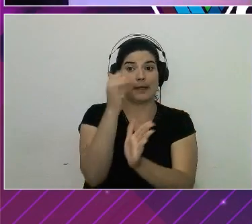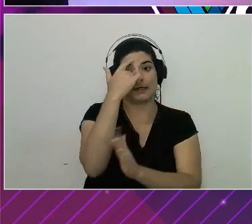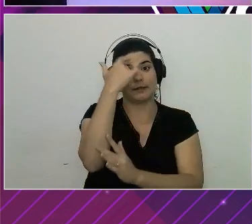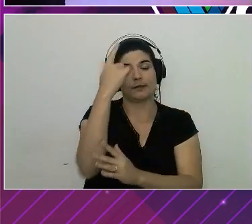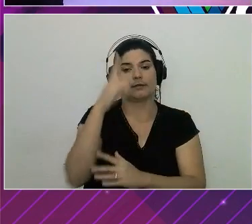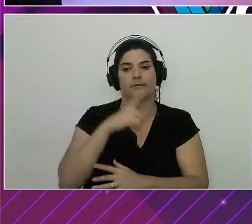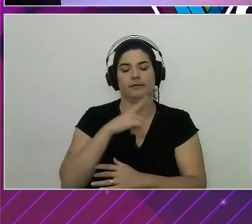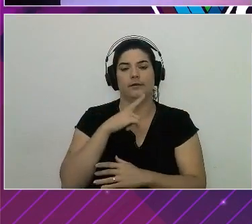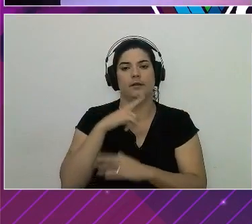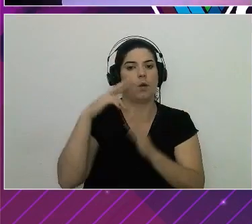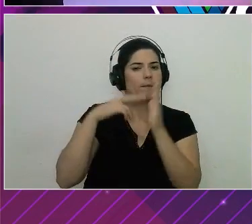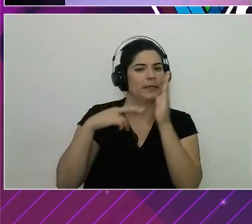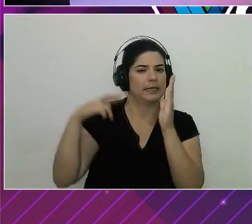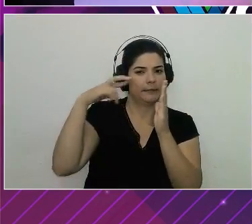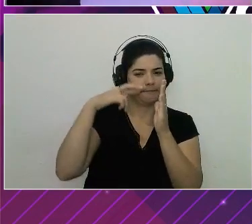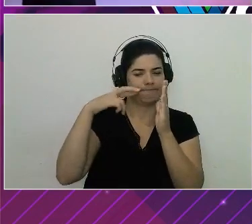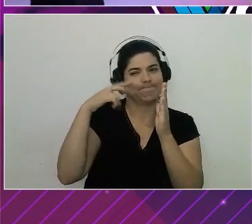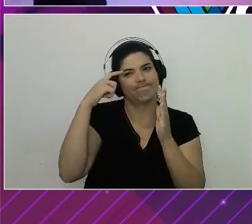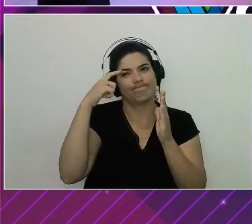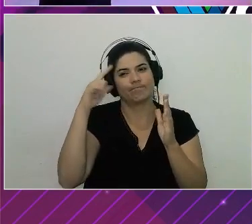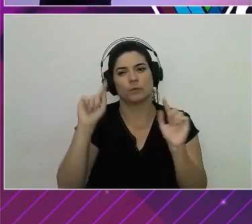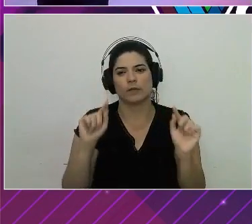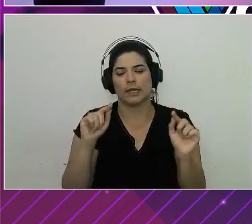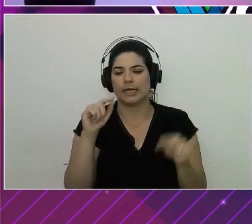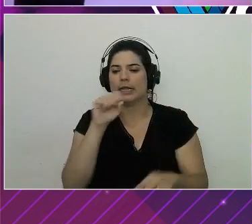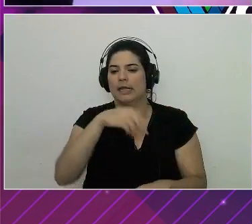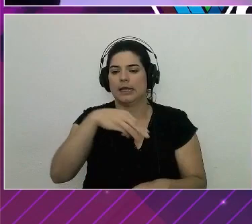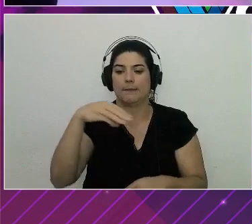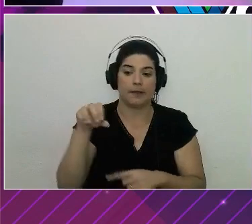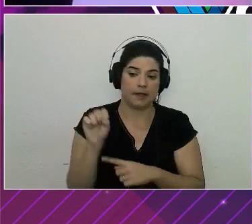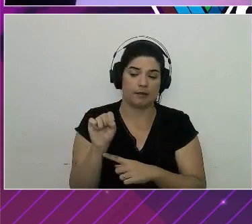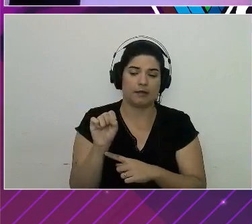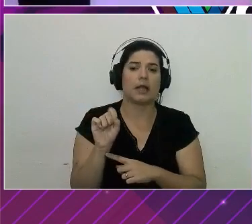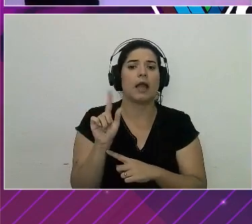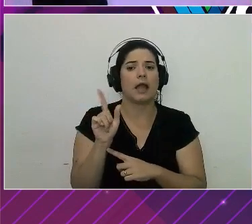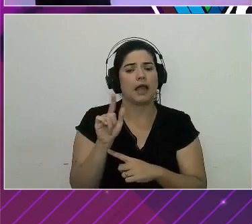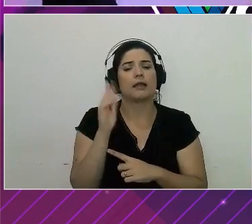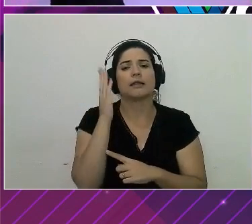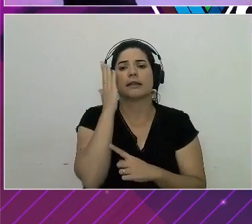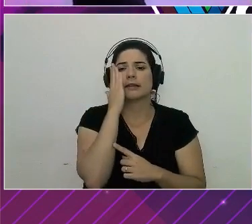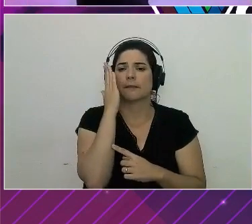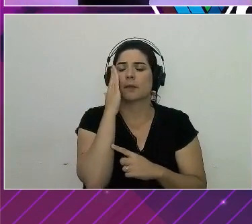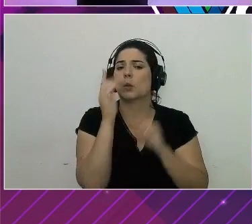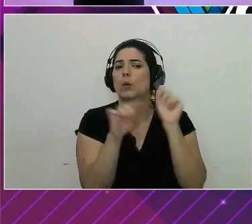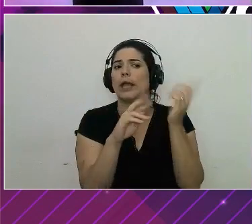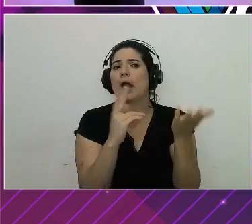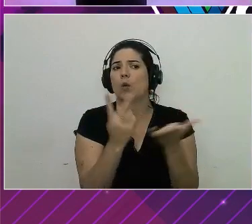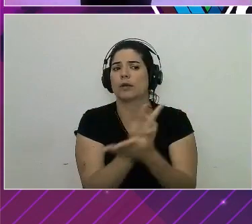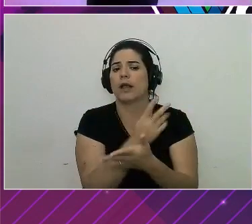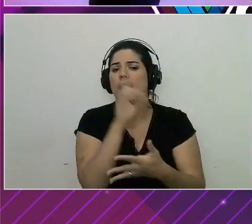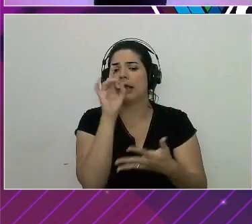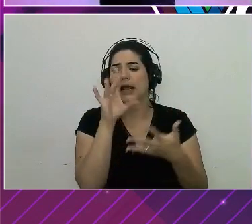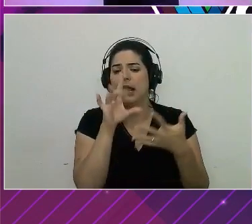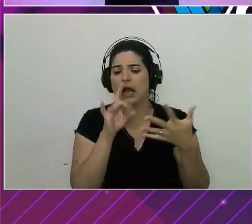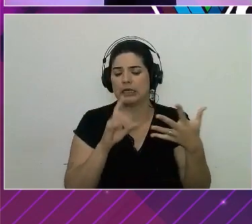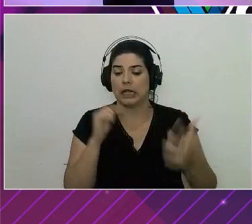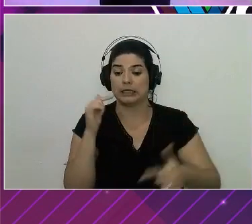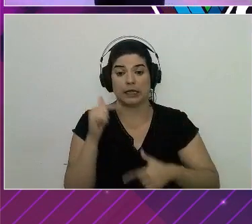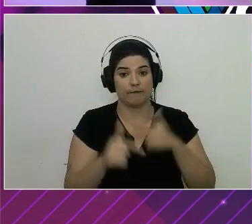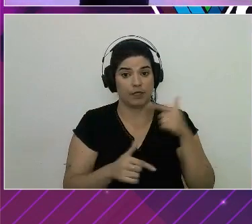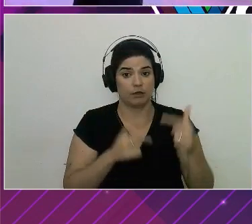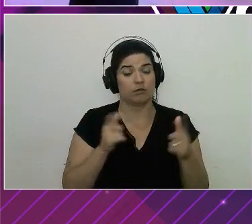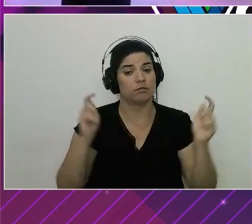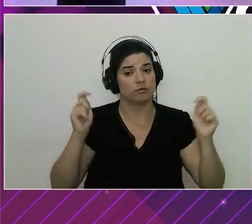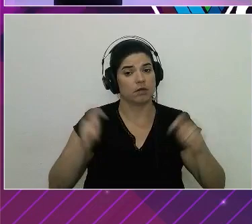observabilidade, quando você pensa no microserviço, é a ideia de você mensurar o estado do que está acontecendo em cada um dos microserviços para poder